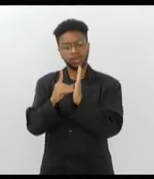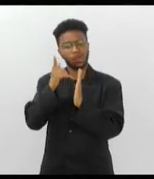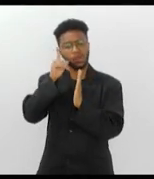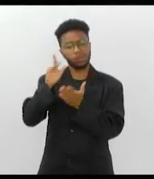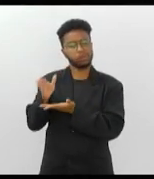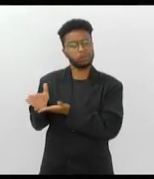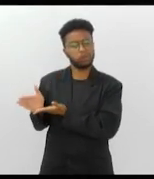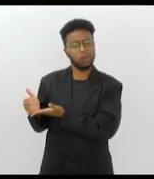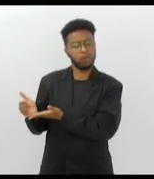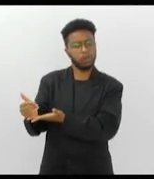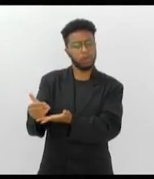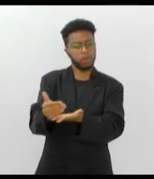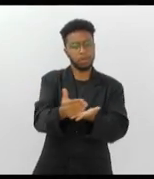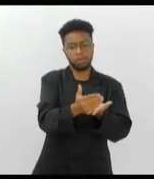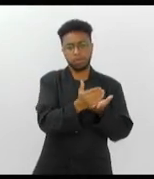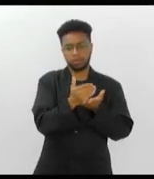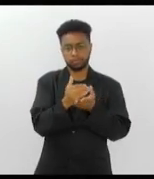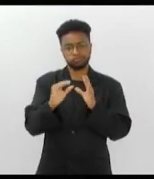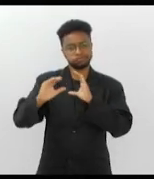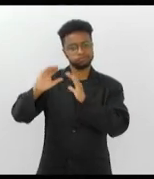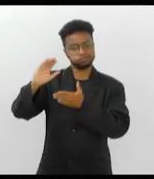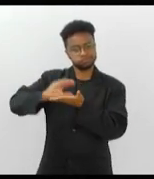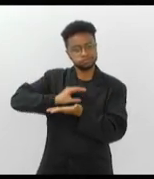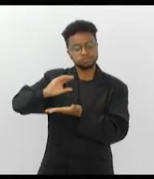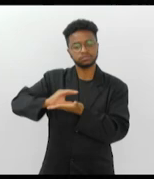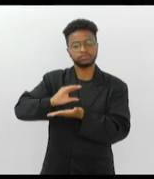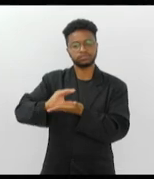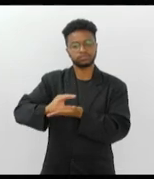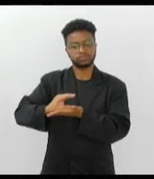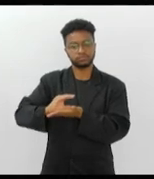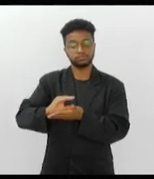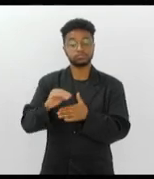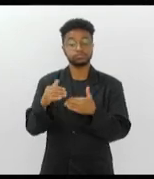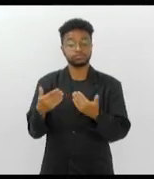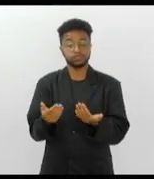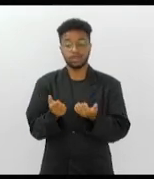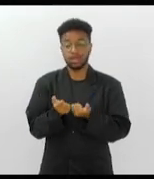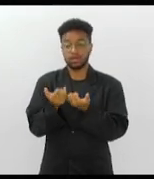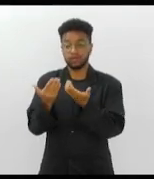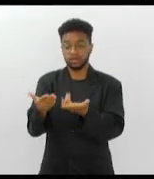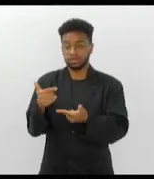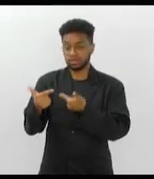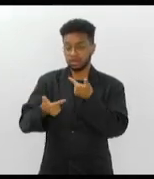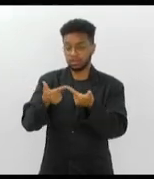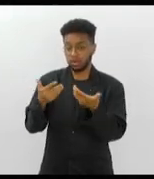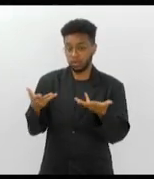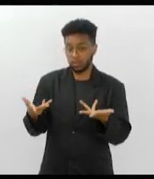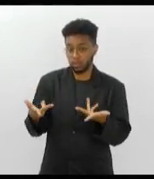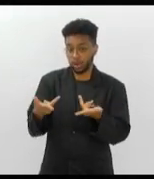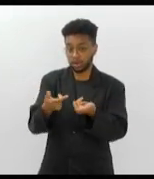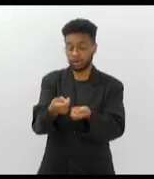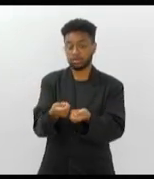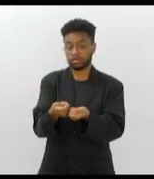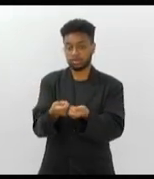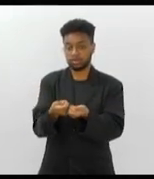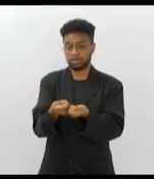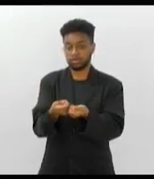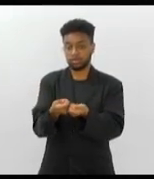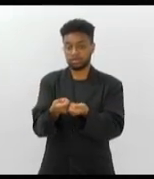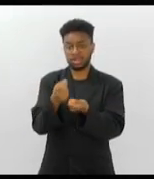arrecada de todos os lados. Prestar serviço de qualidade